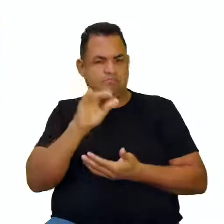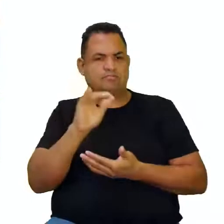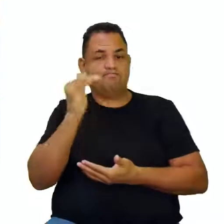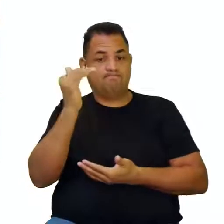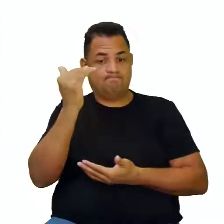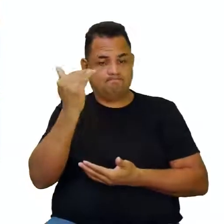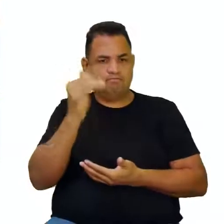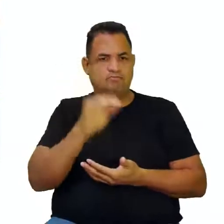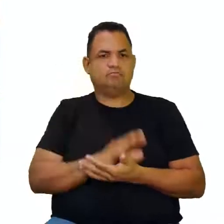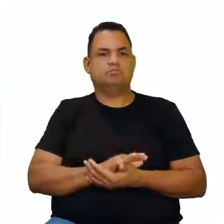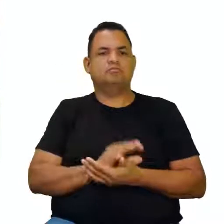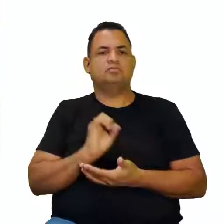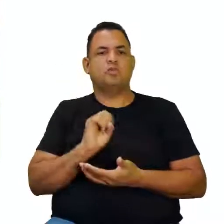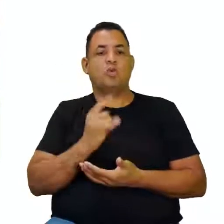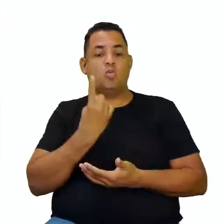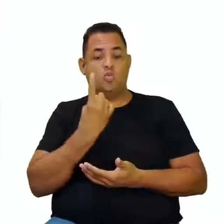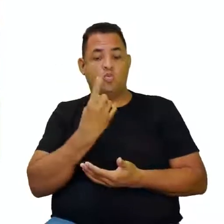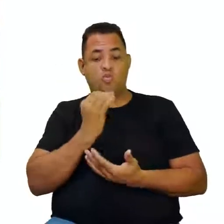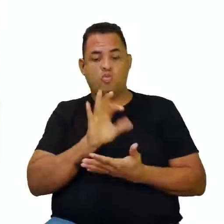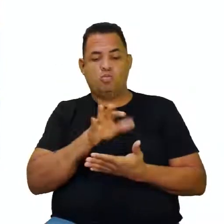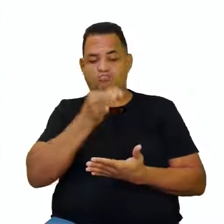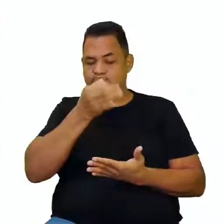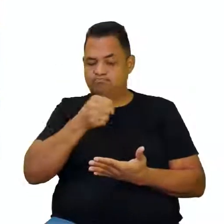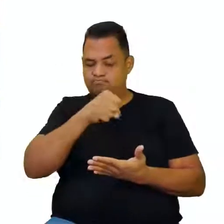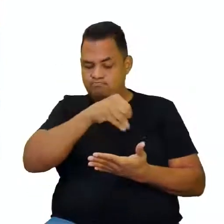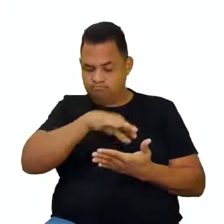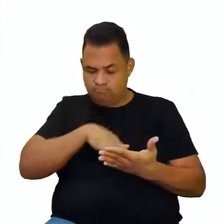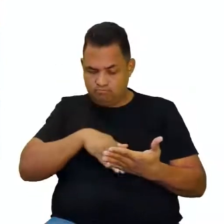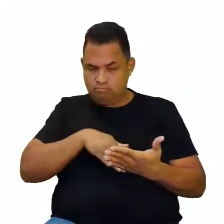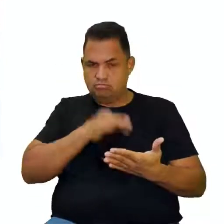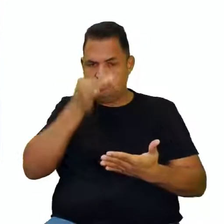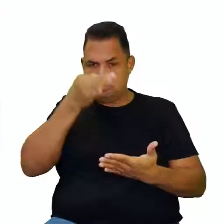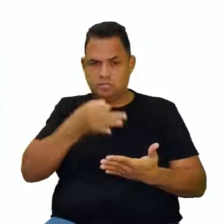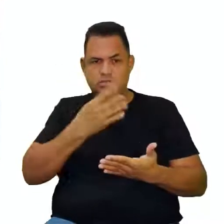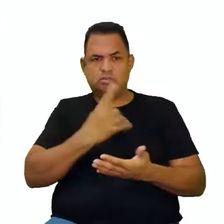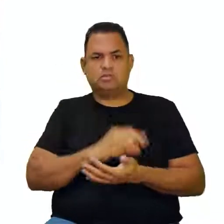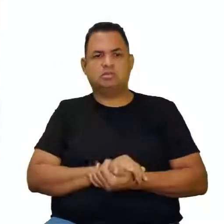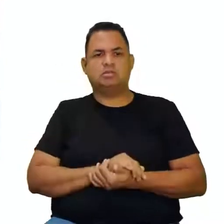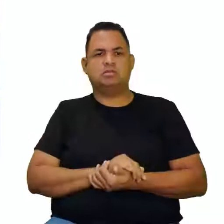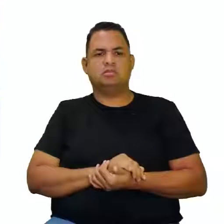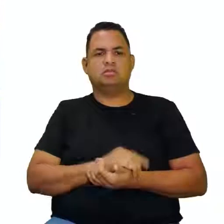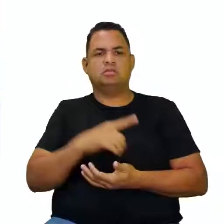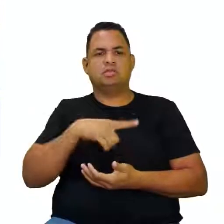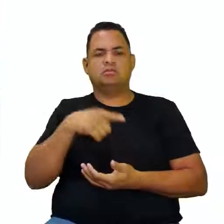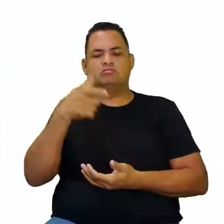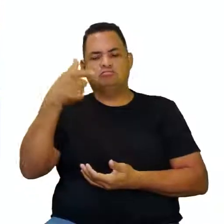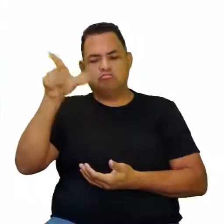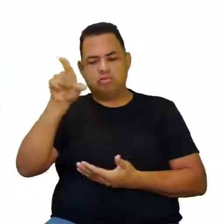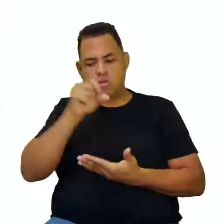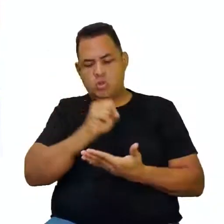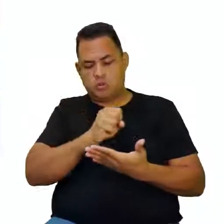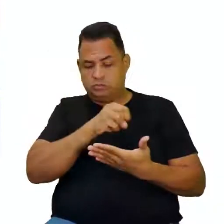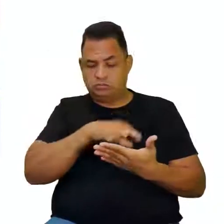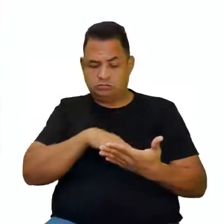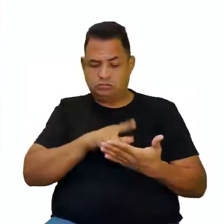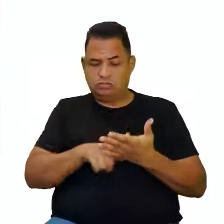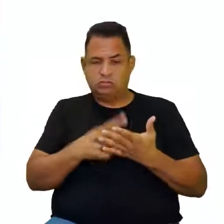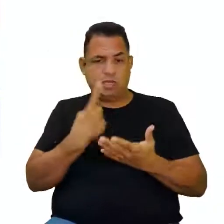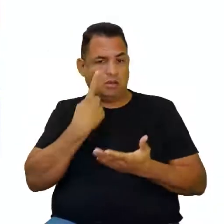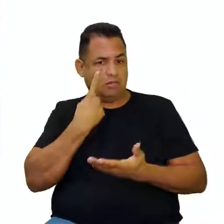antenado. Somente uma das alternativas é a correta. Haverá outra alternativa